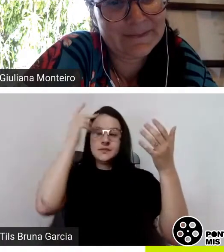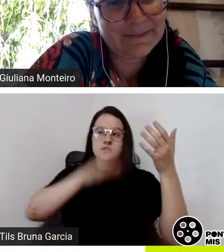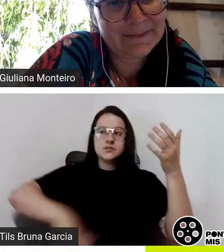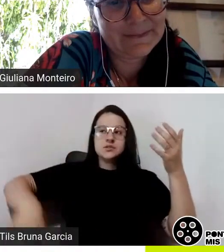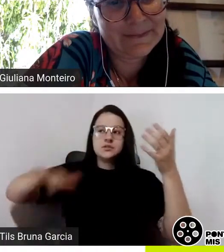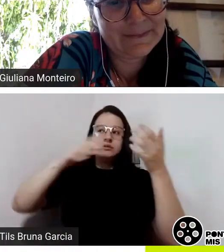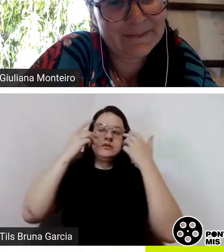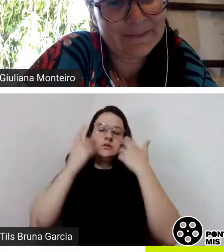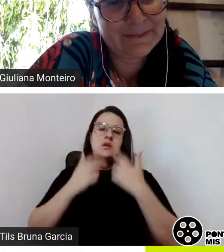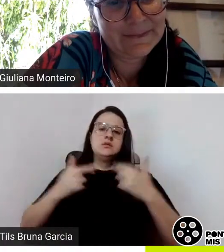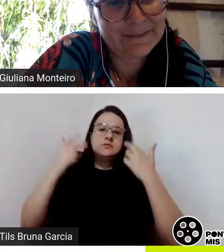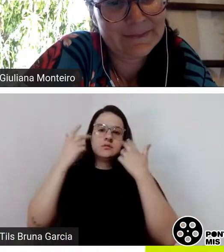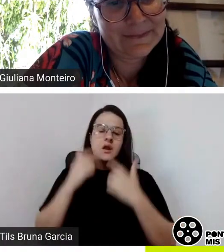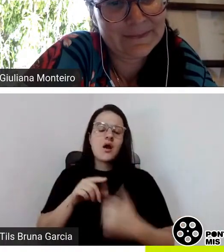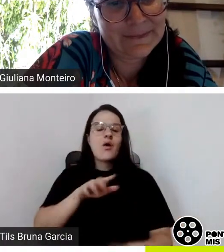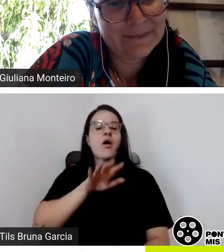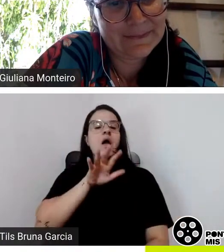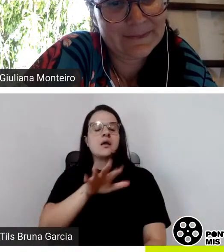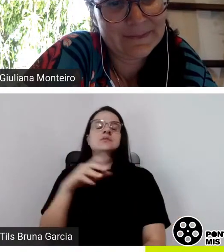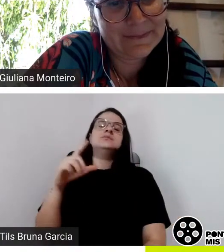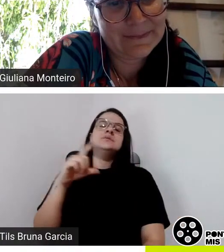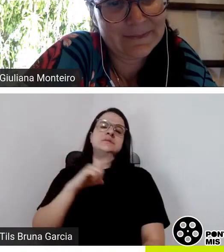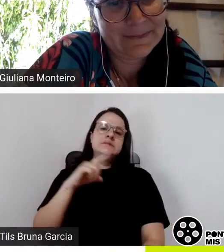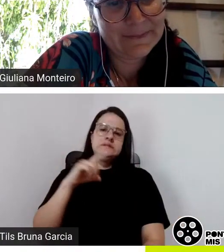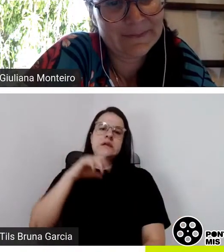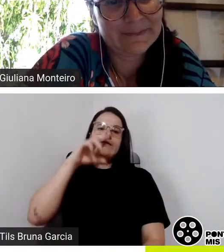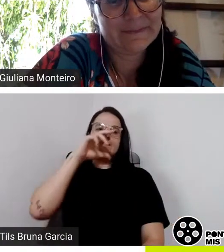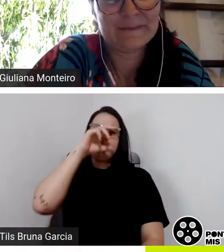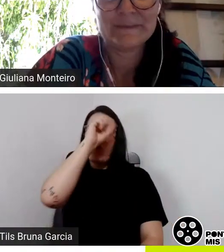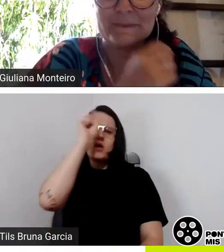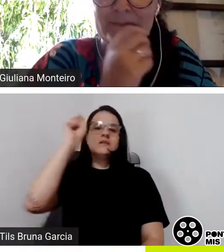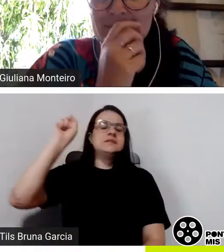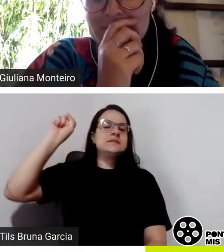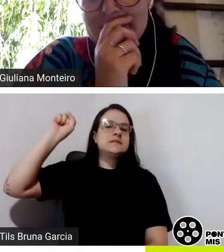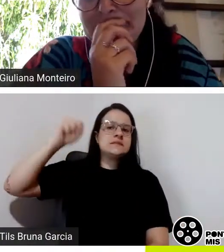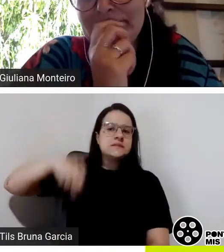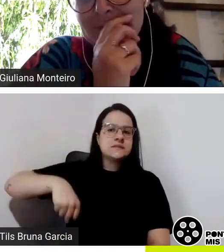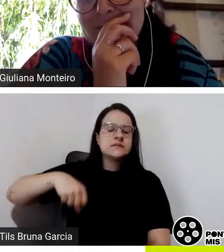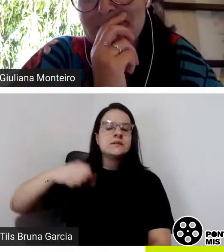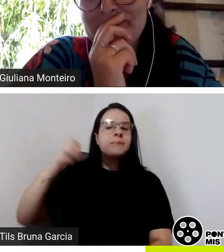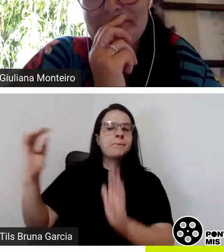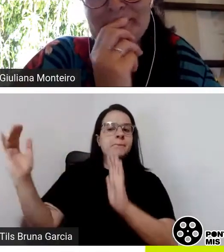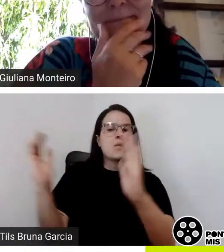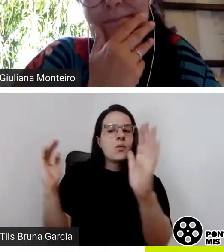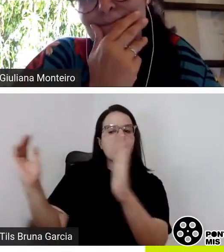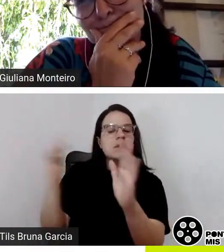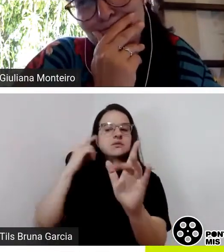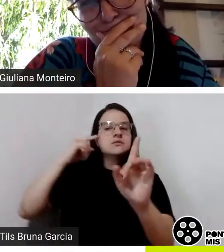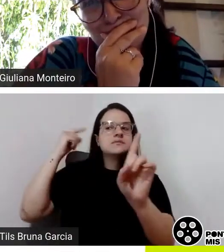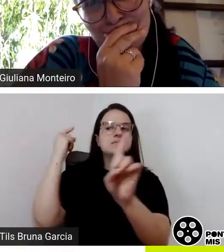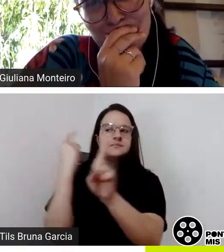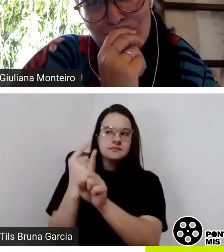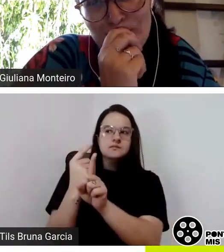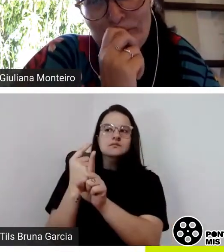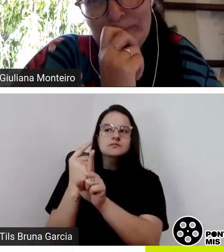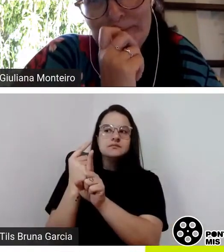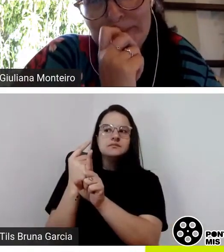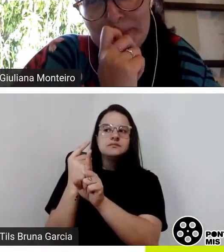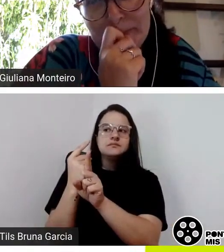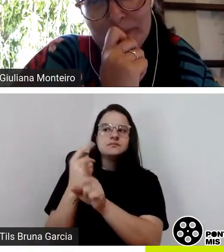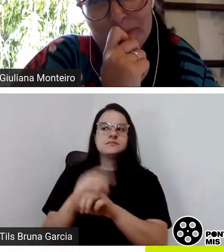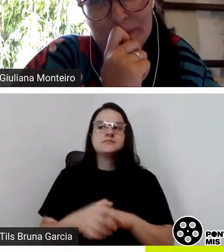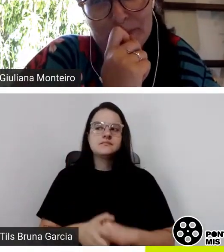maneira natural, e isso dá muita força, é muito gostoso quando esse momento da descoberta, né?